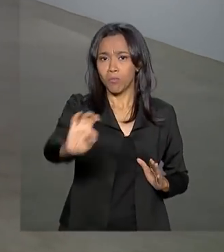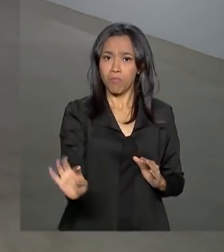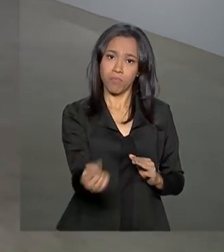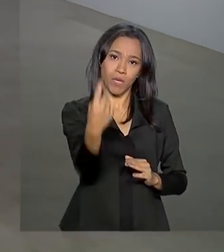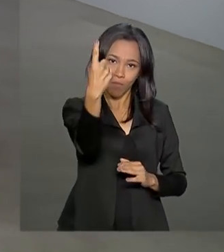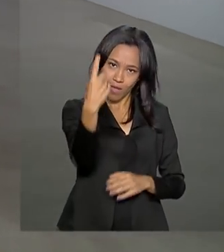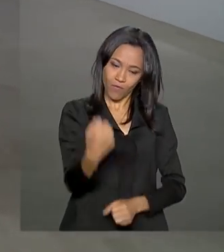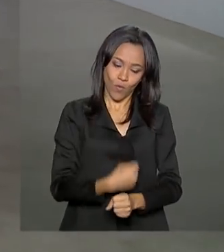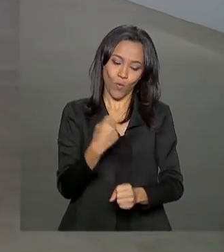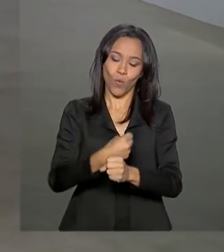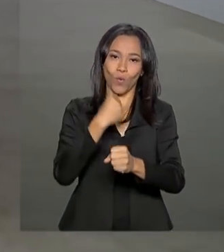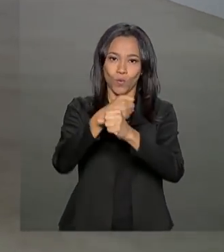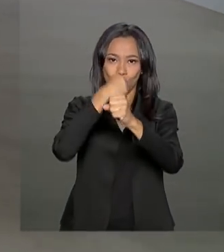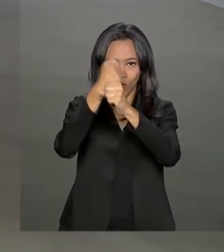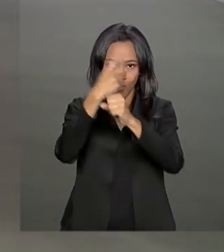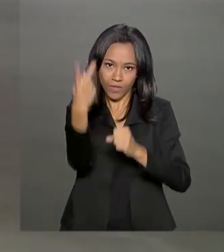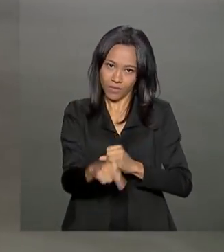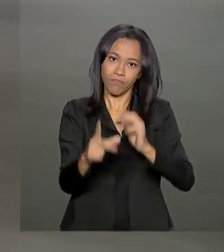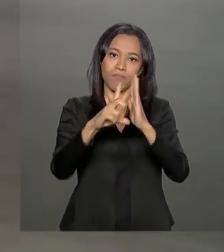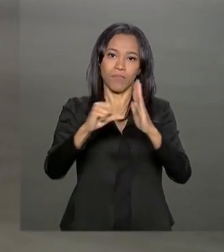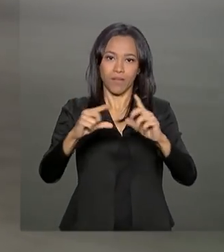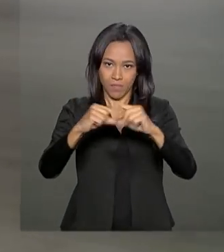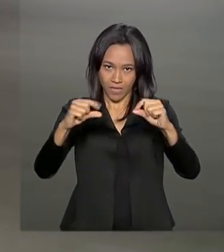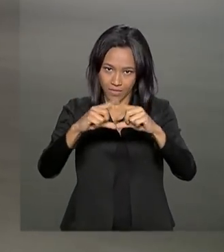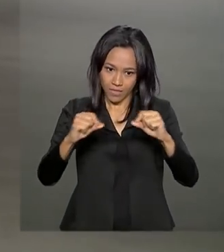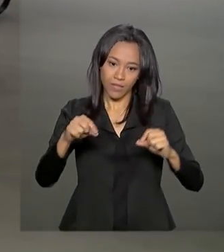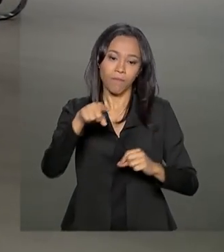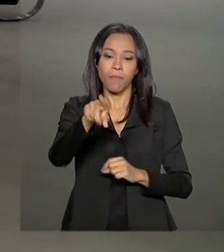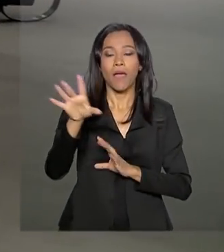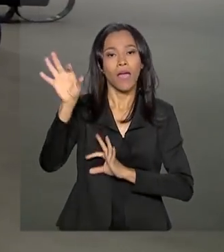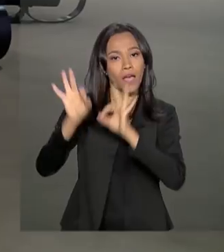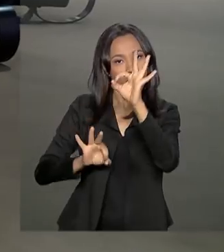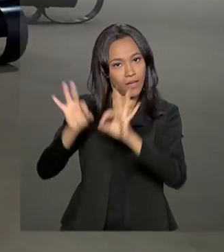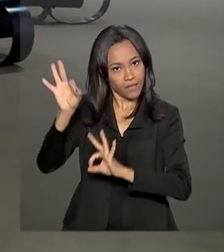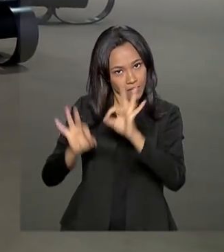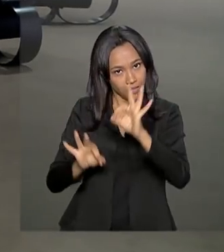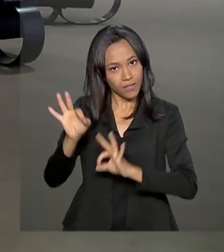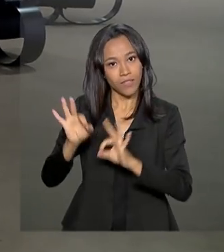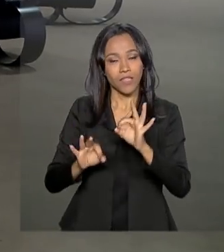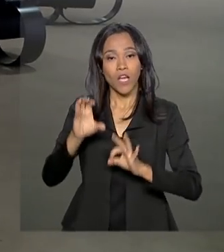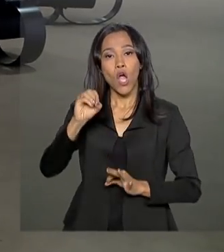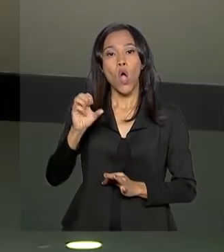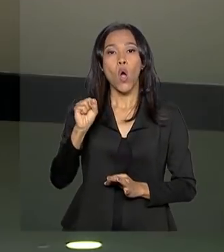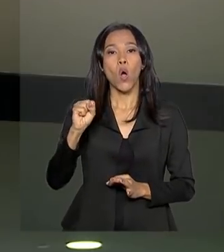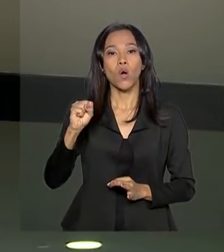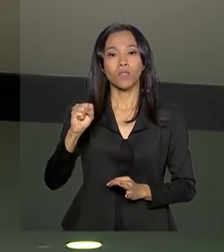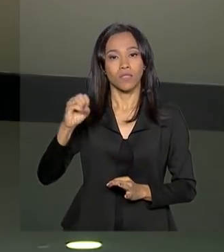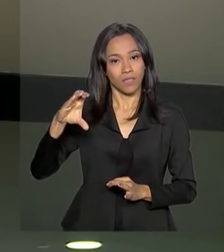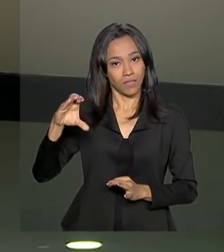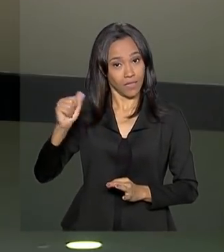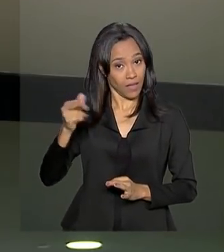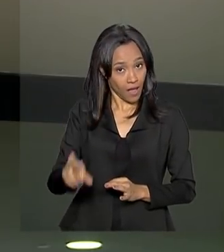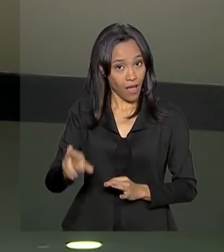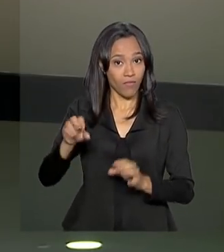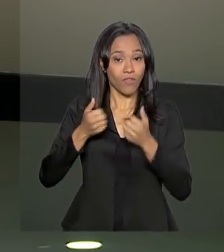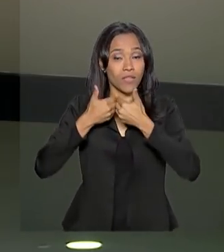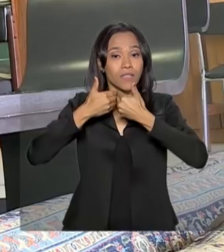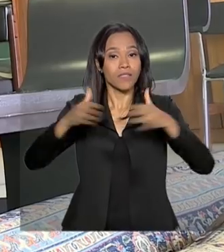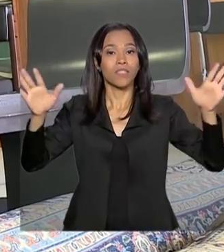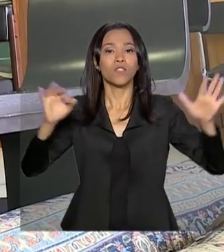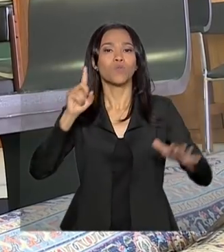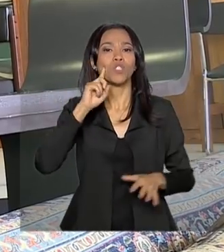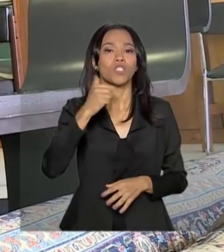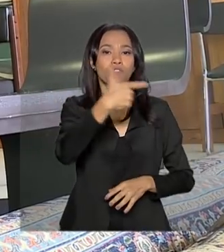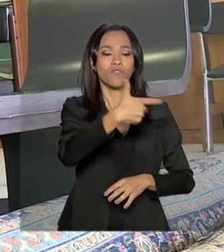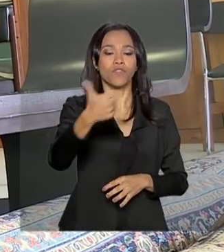edifícios construídos em Brasília. A obra projetada pelo arquiteto Oscar Niemeyer foi inaugurada em 21